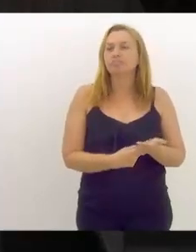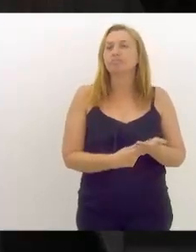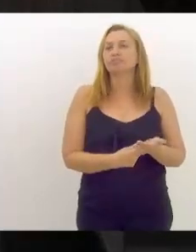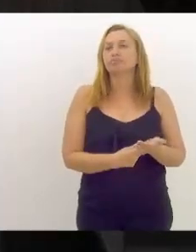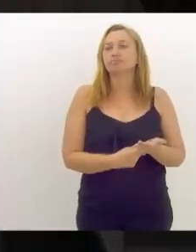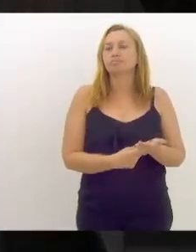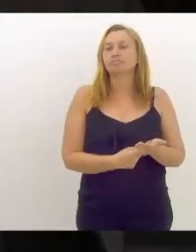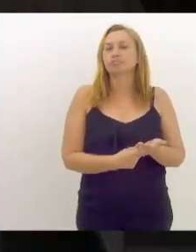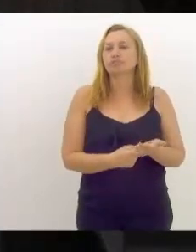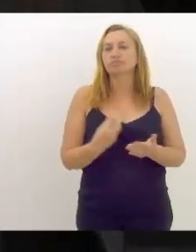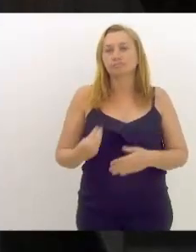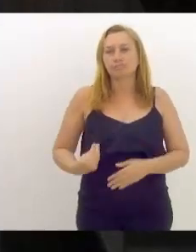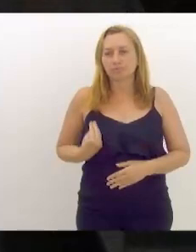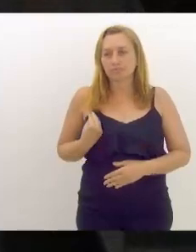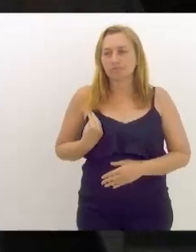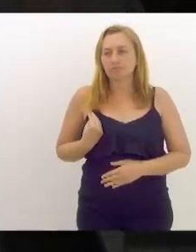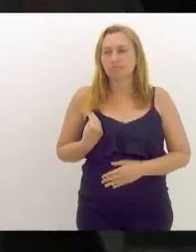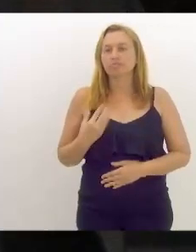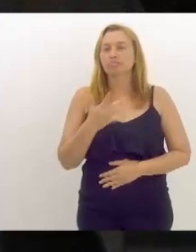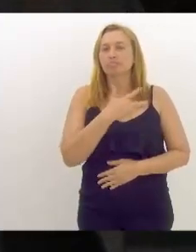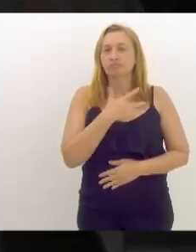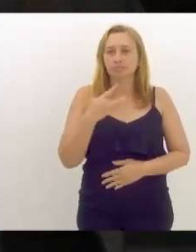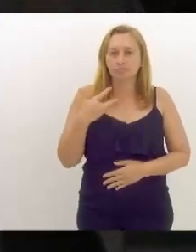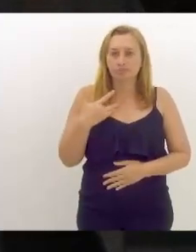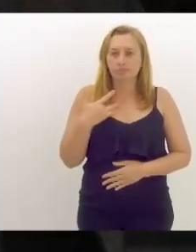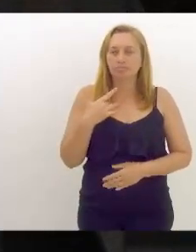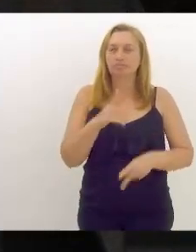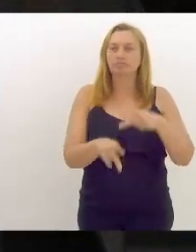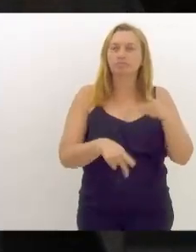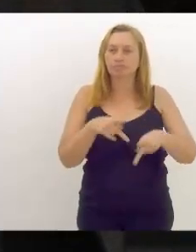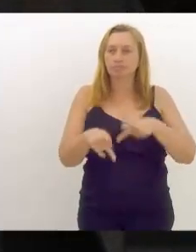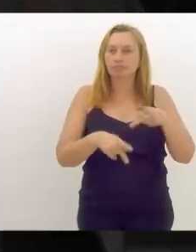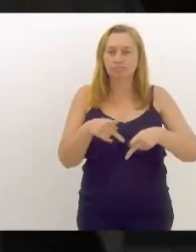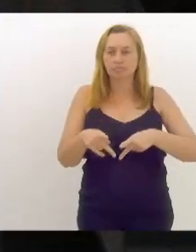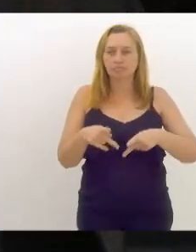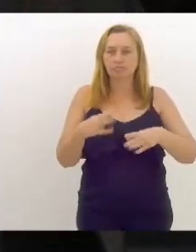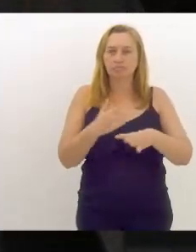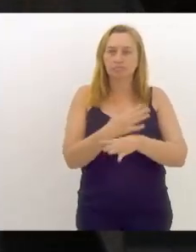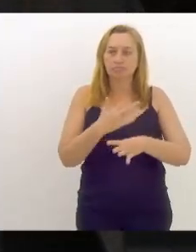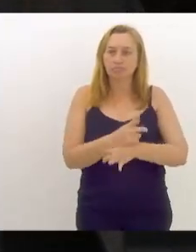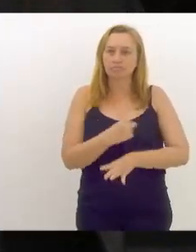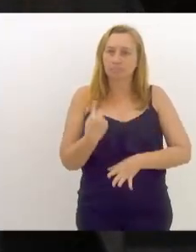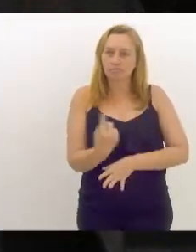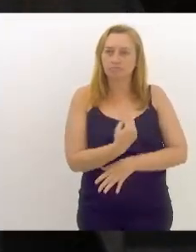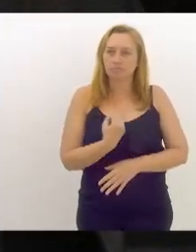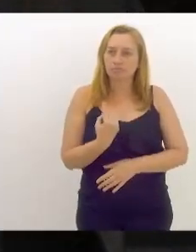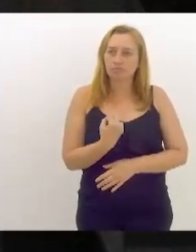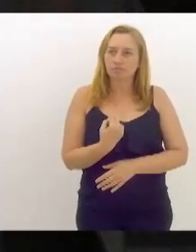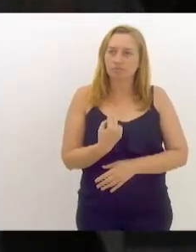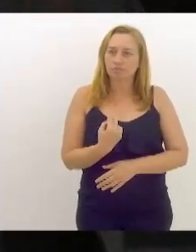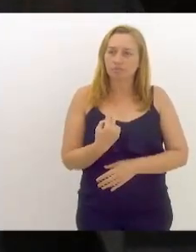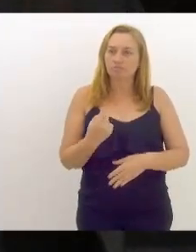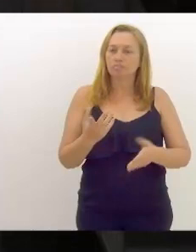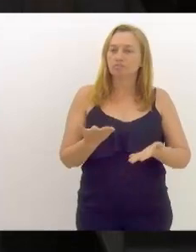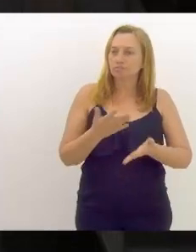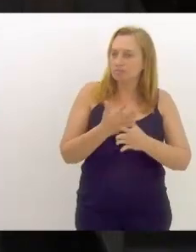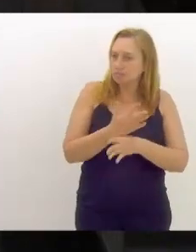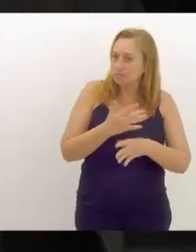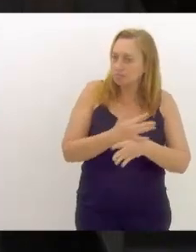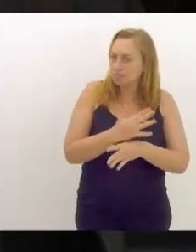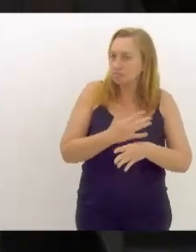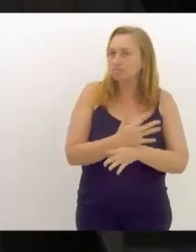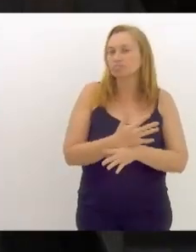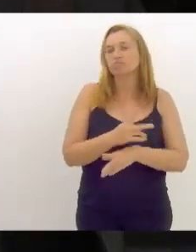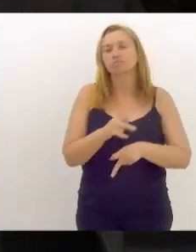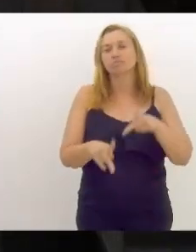compromisso com a vida e a saúde da população da nossa cidade, onde a